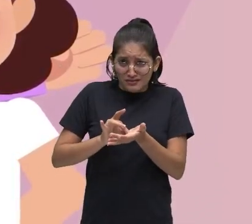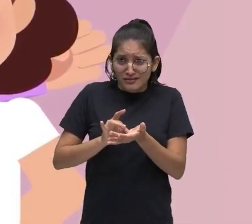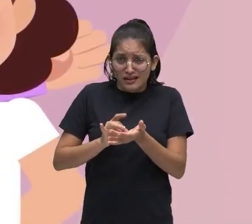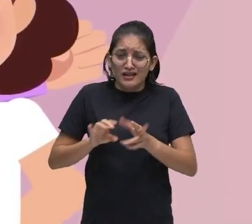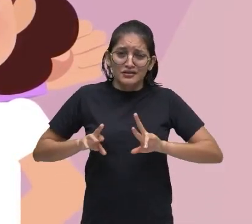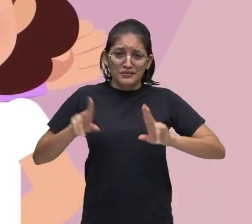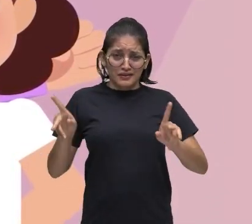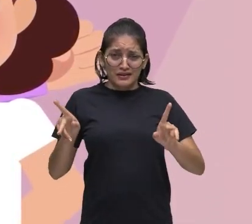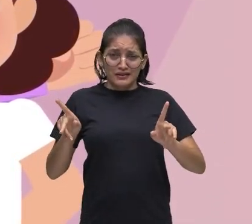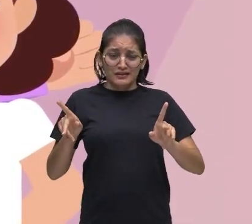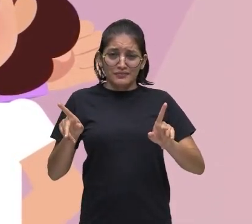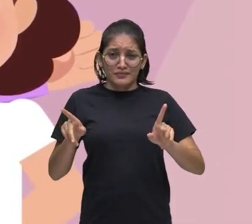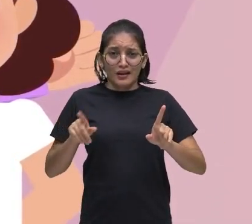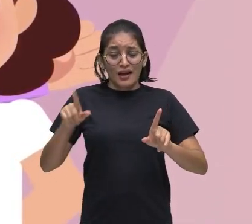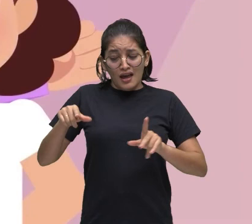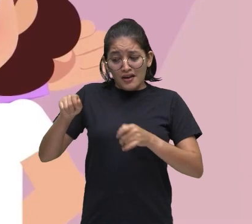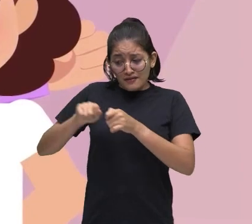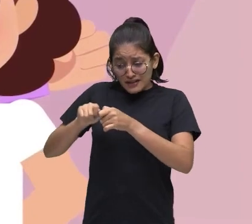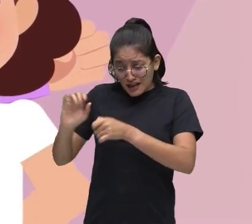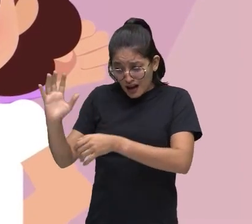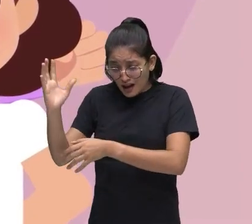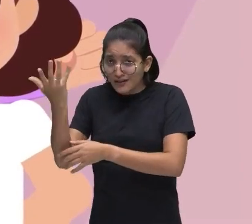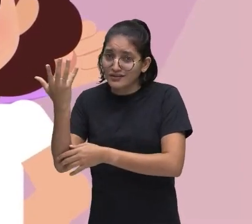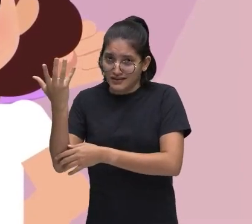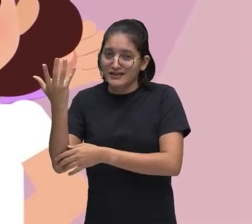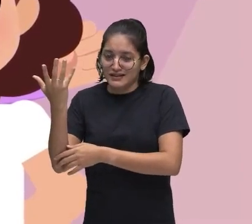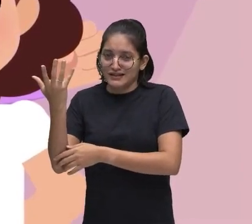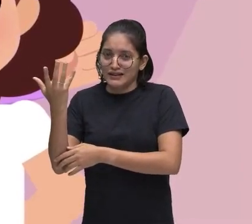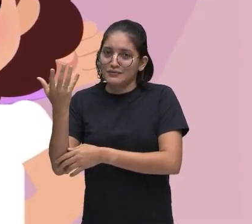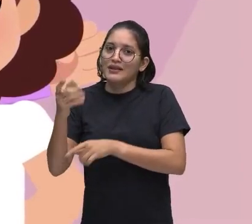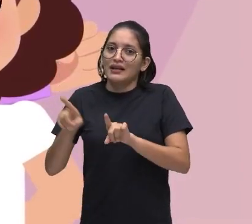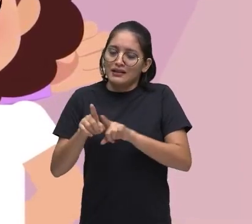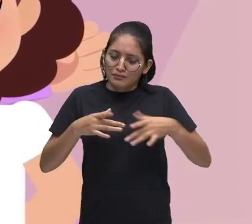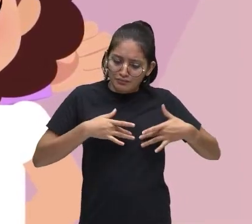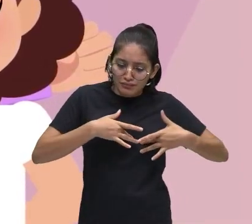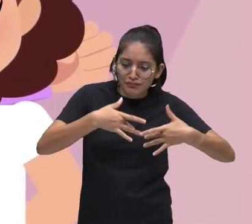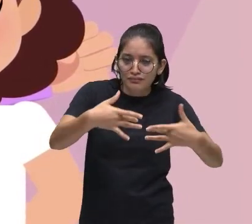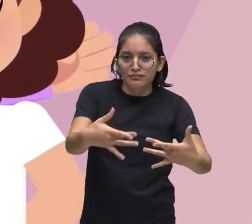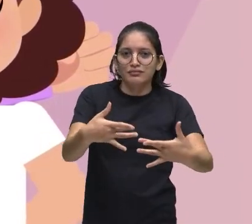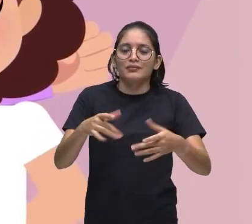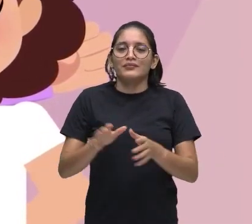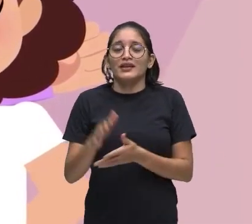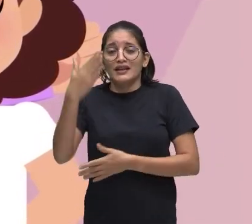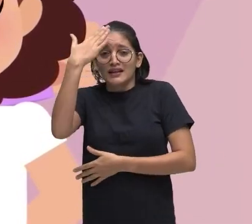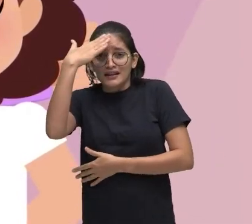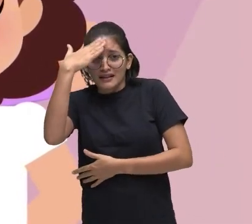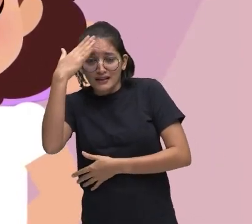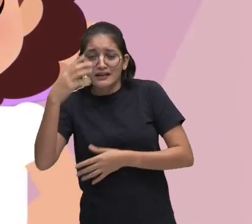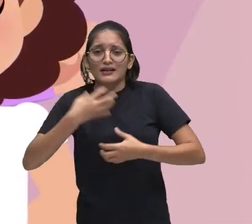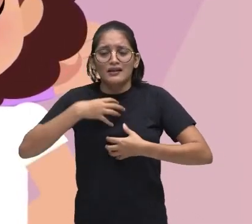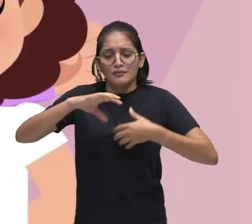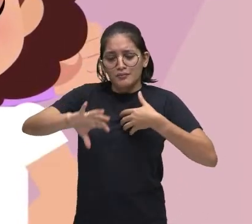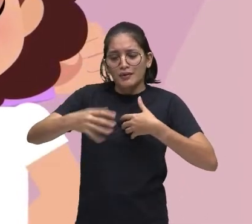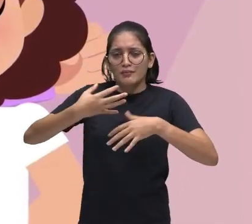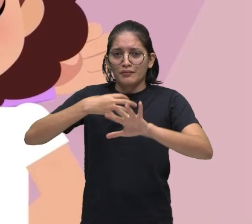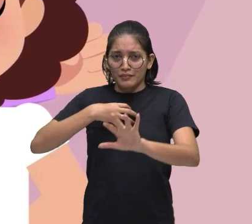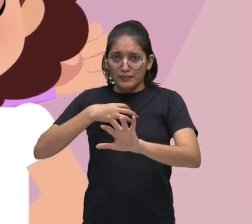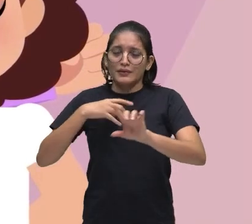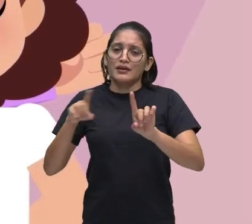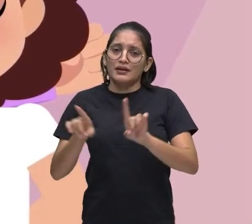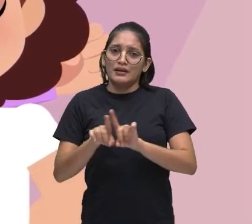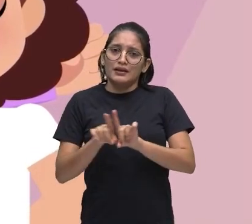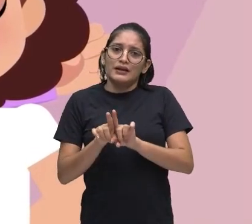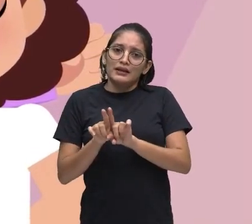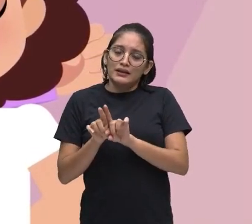diferença? É o fazer acontecer, a solidariedade, a compreensão, a empatia, o